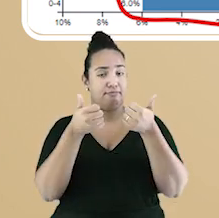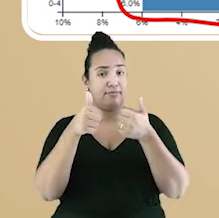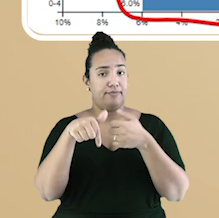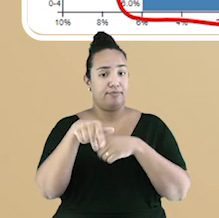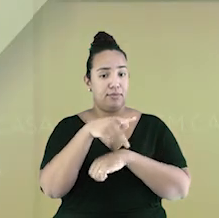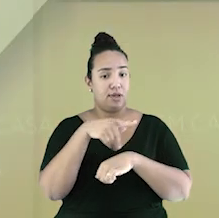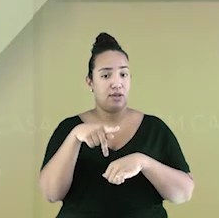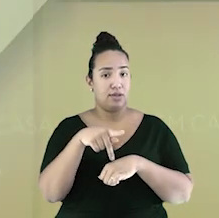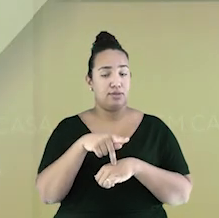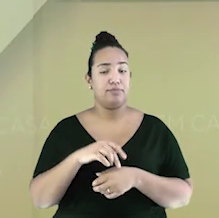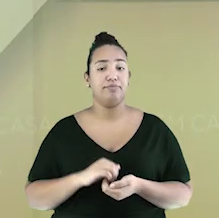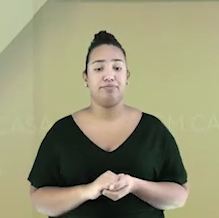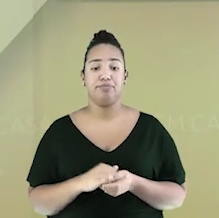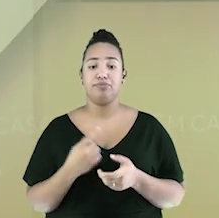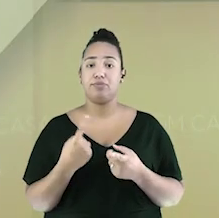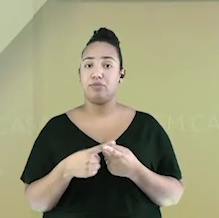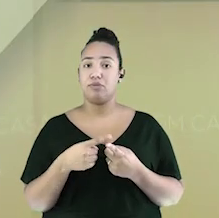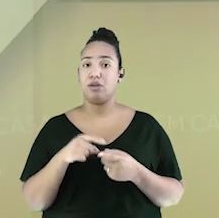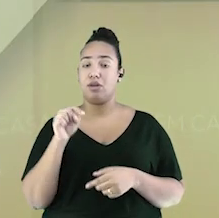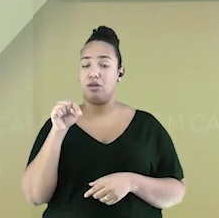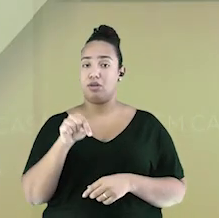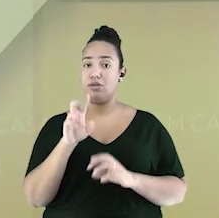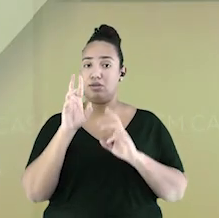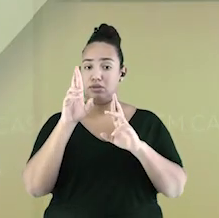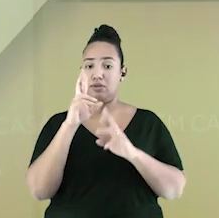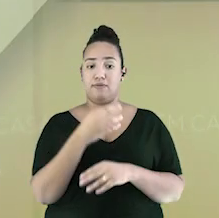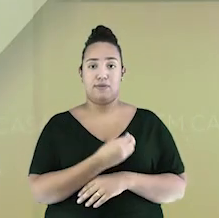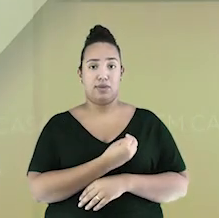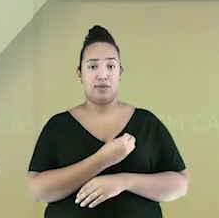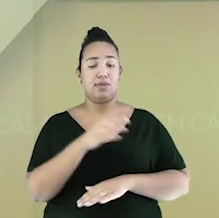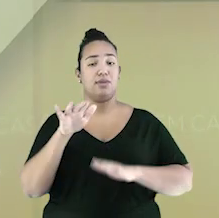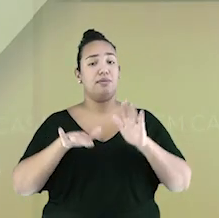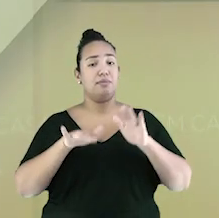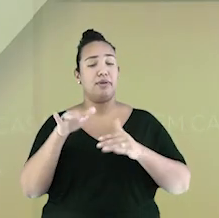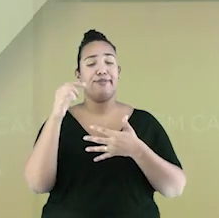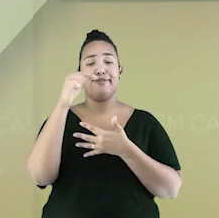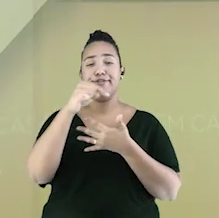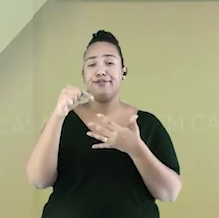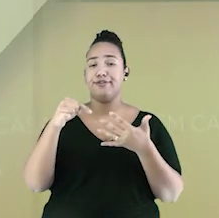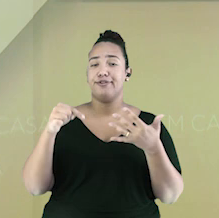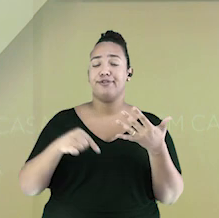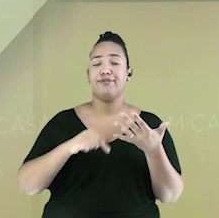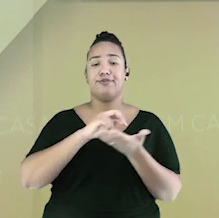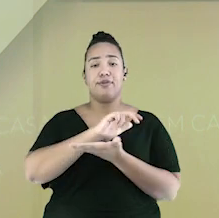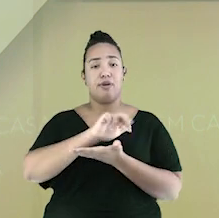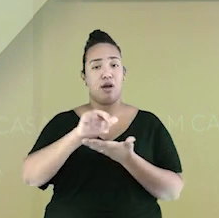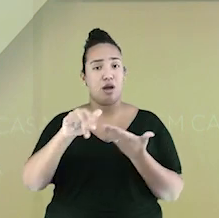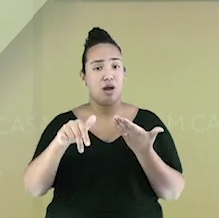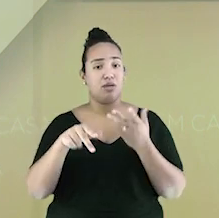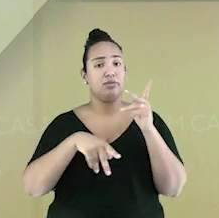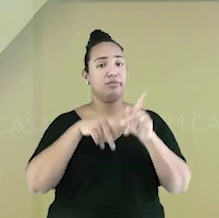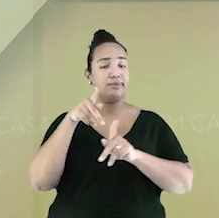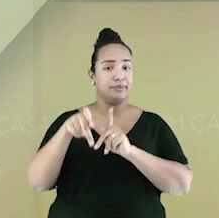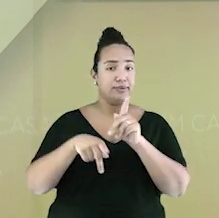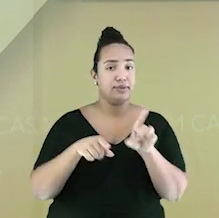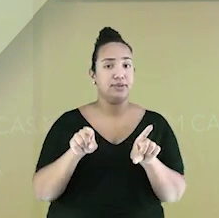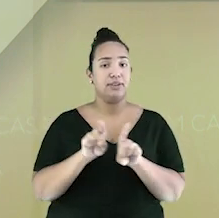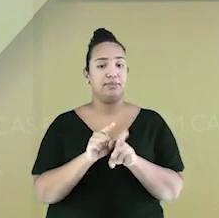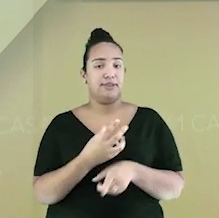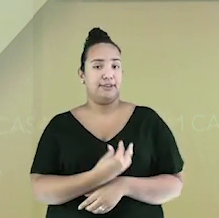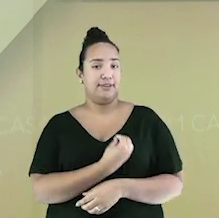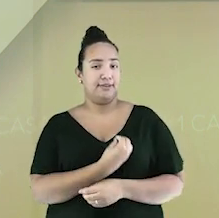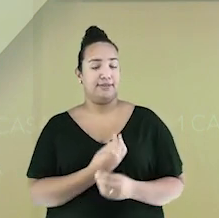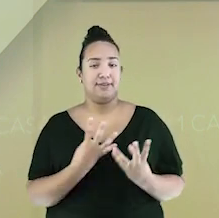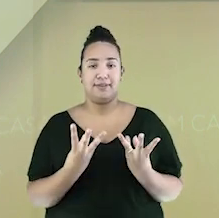no país. Pois a expectativa de vida, ela depende de muitos fatores socioeconômicos da população, da